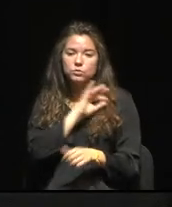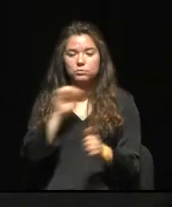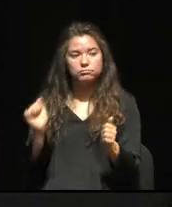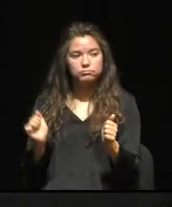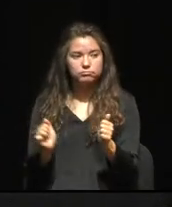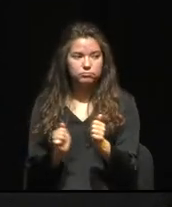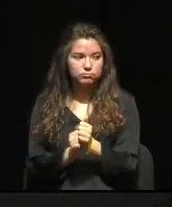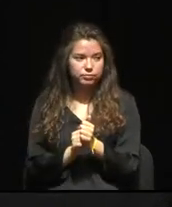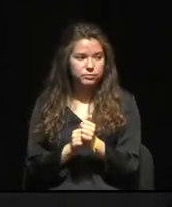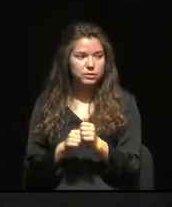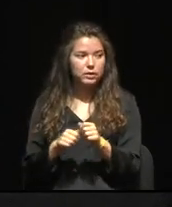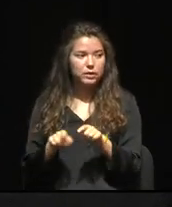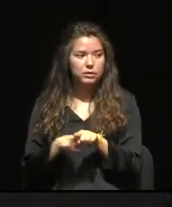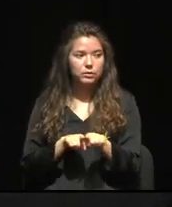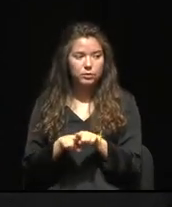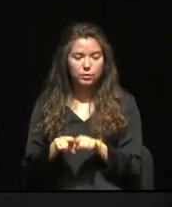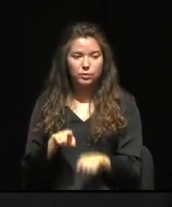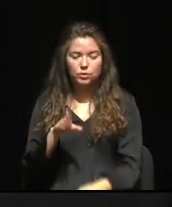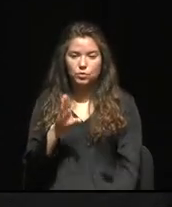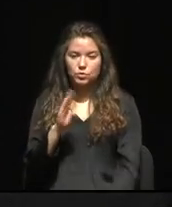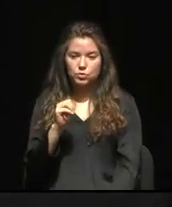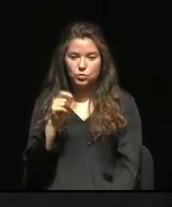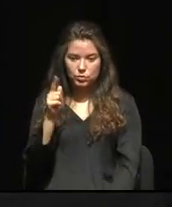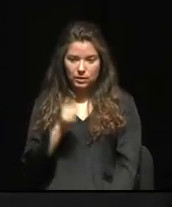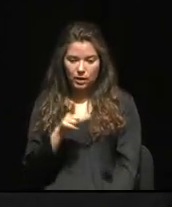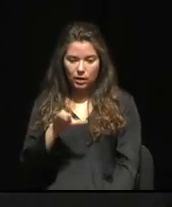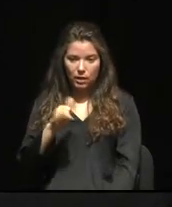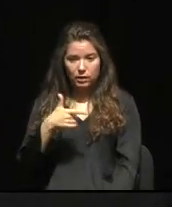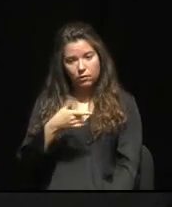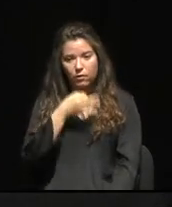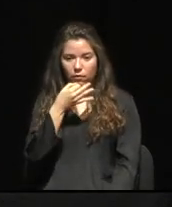Leitão a quem passa a palavra para apresentar o